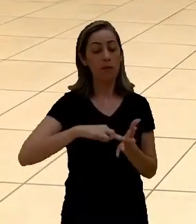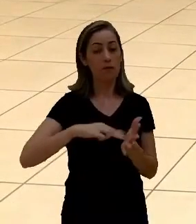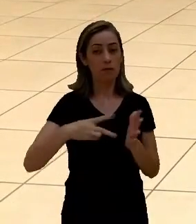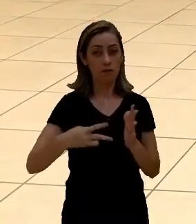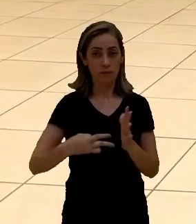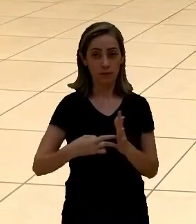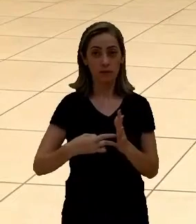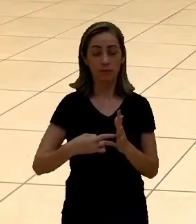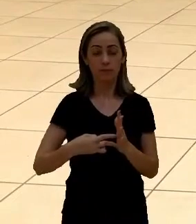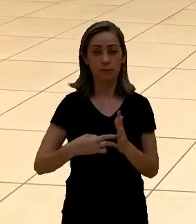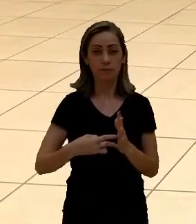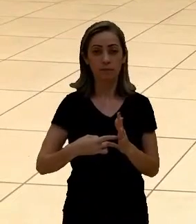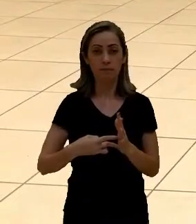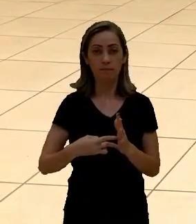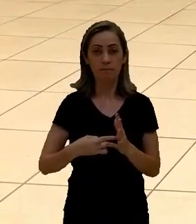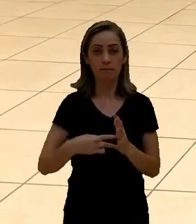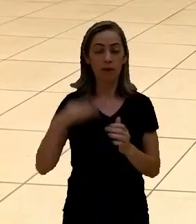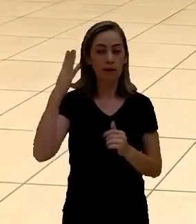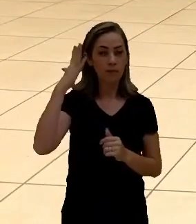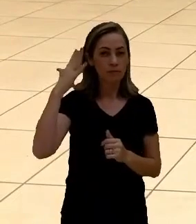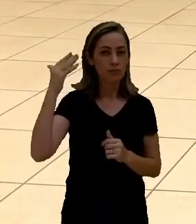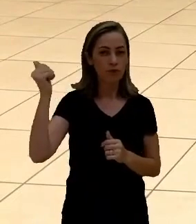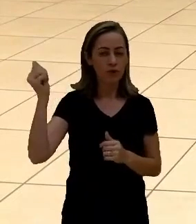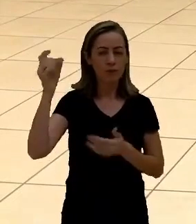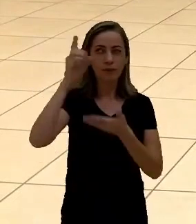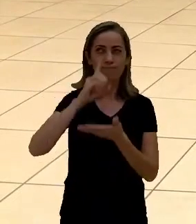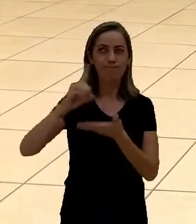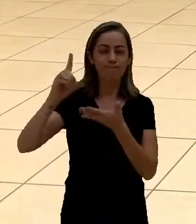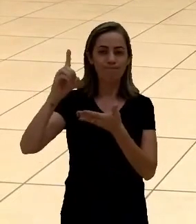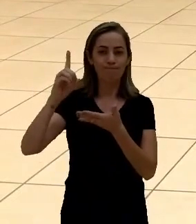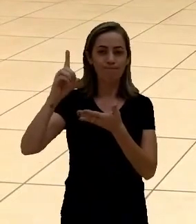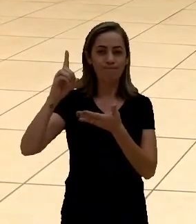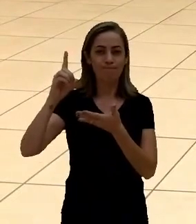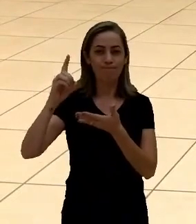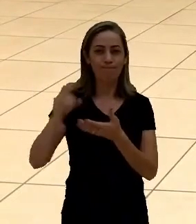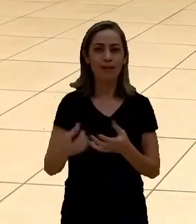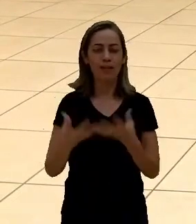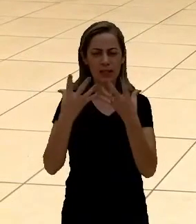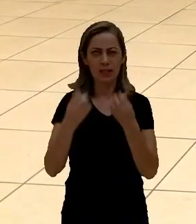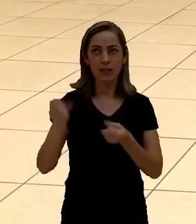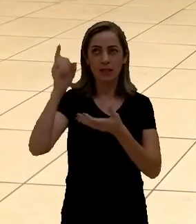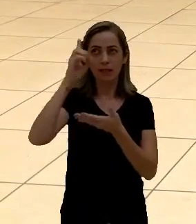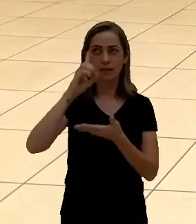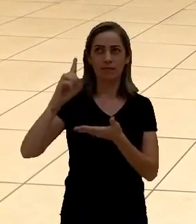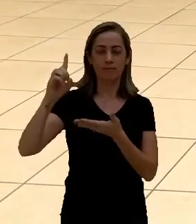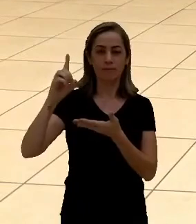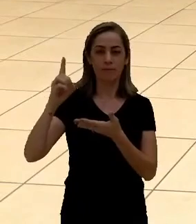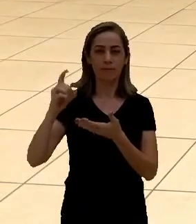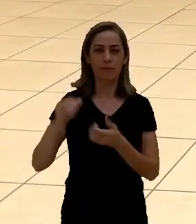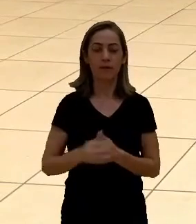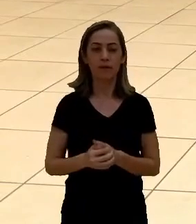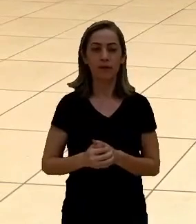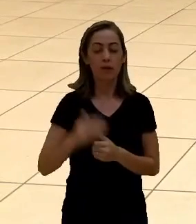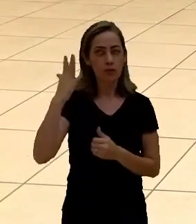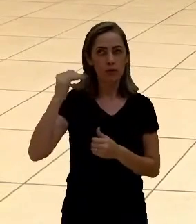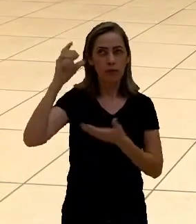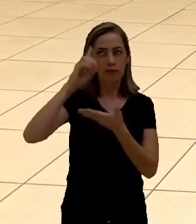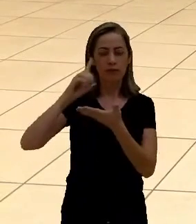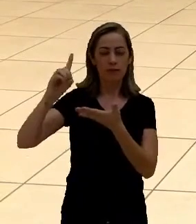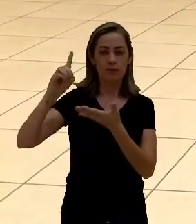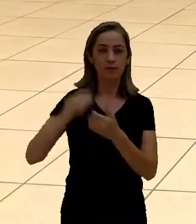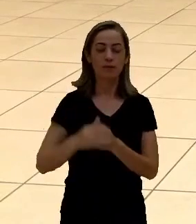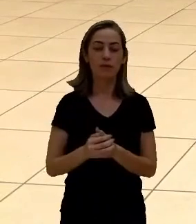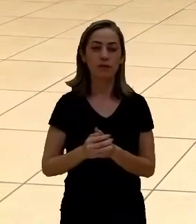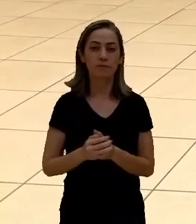significado O Chamado de Deus é o atender a Este chamado falei de vocação quando falávamos de